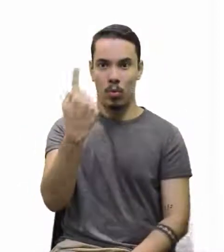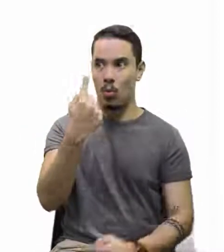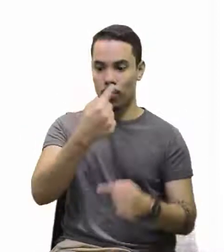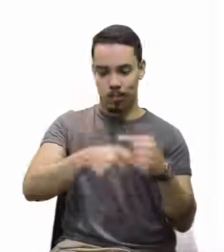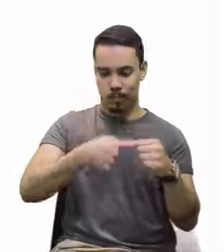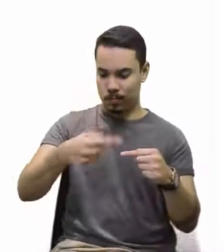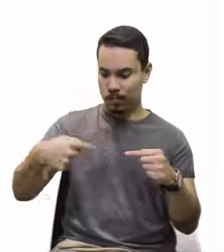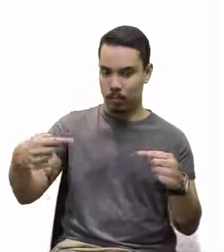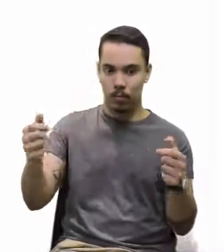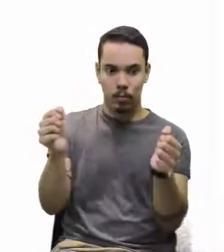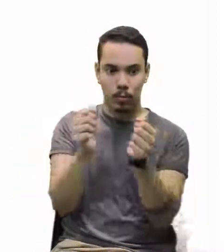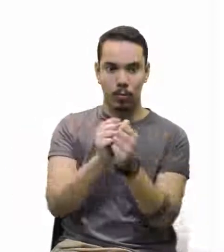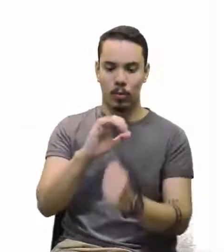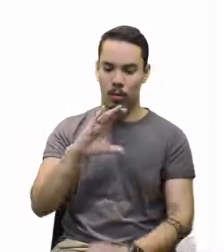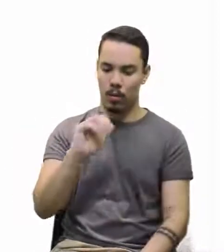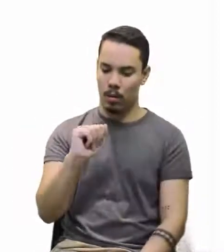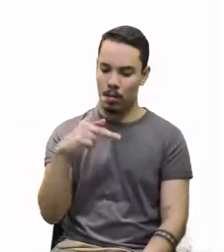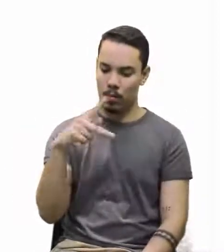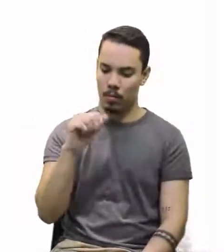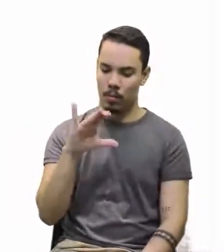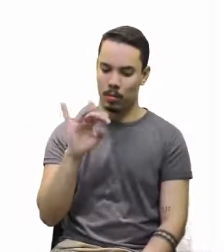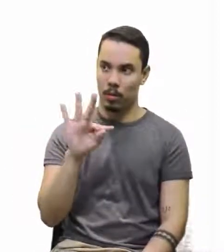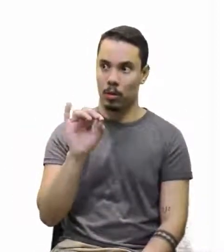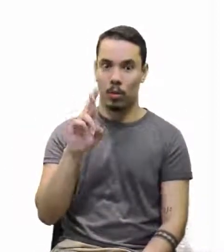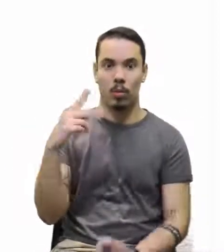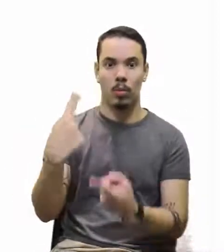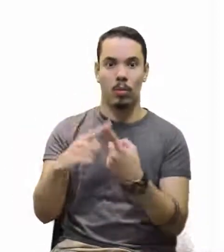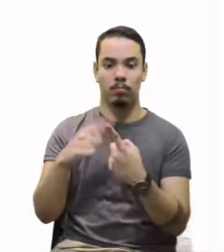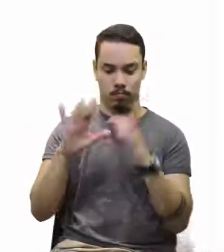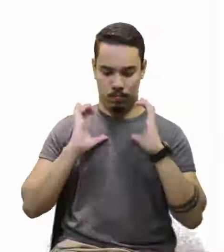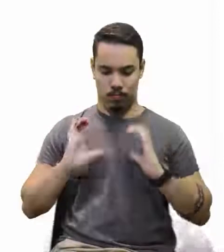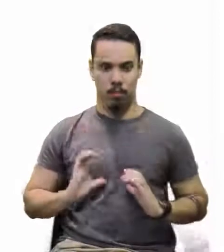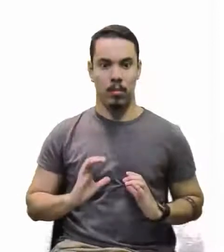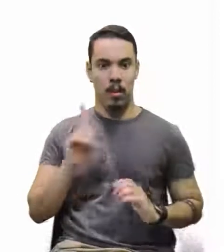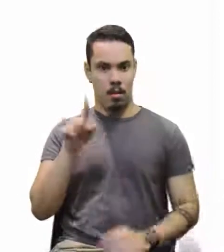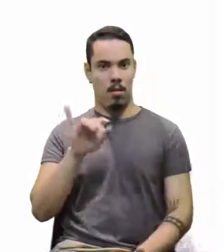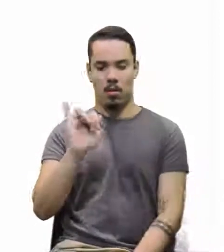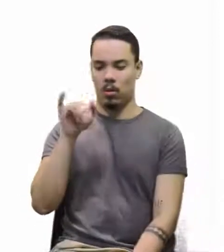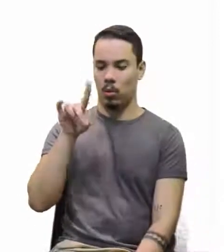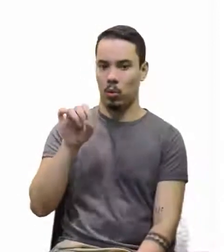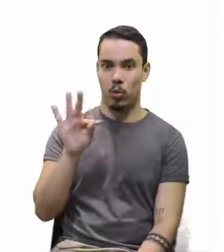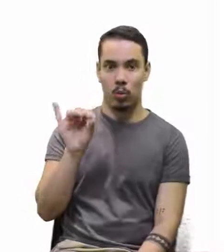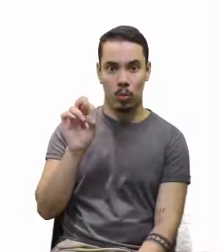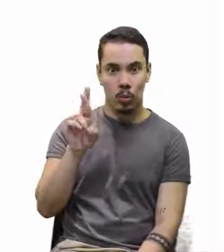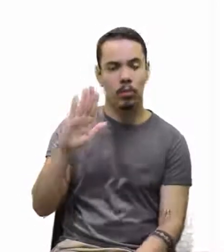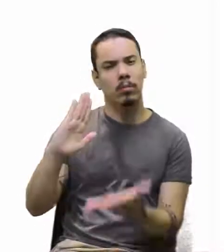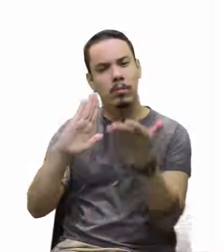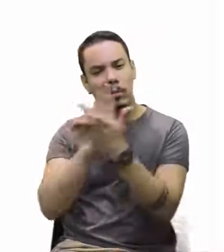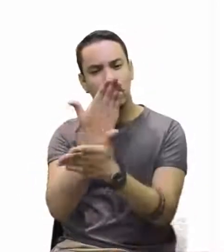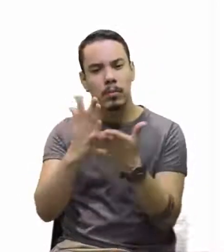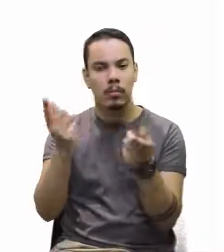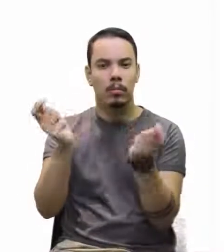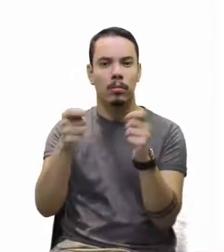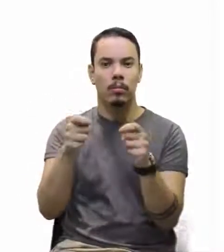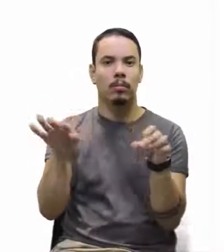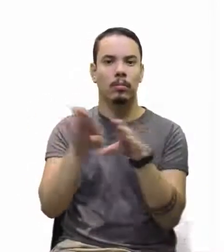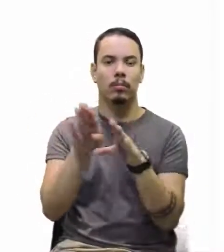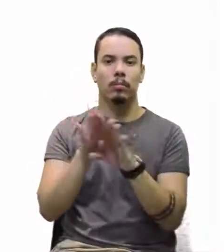um capacitor que se comporta como um indutor. Temos alguns capacitores que podemos colocar na mesma